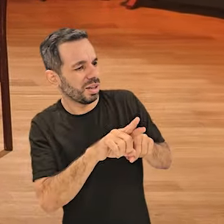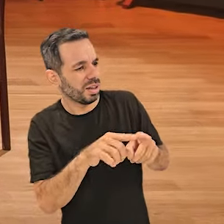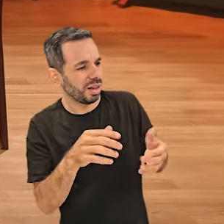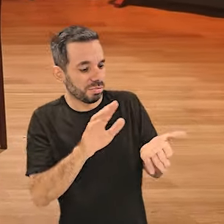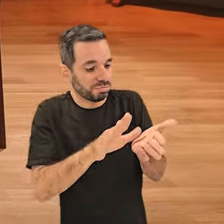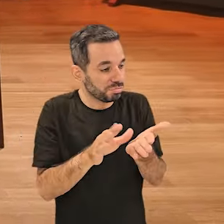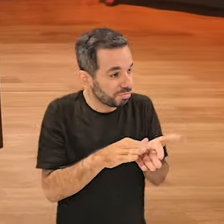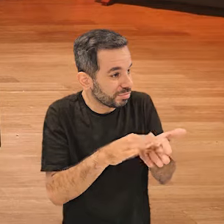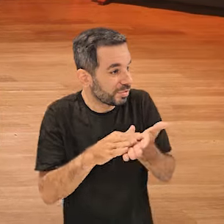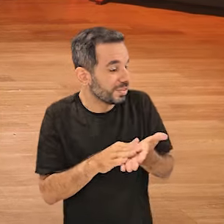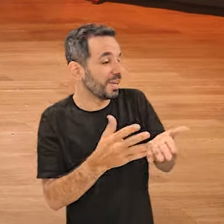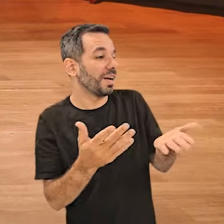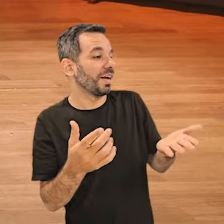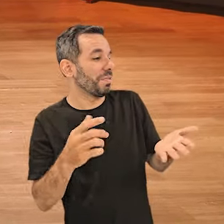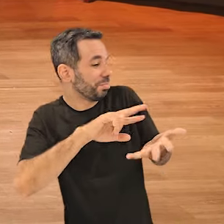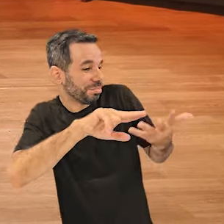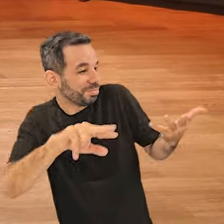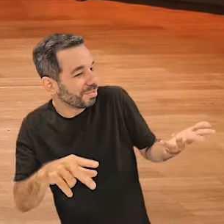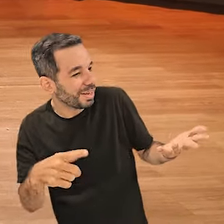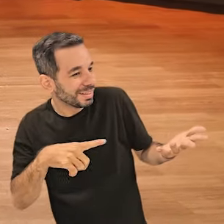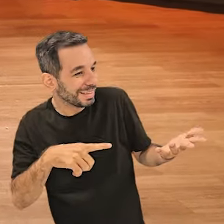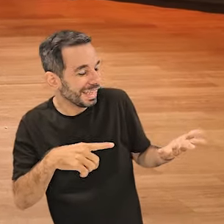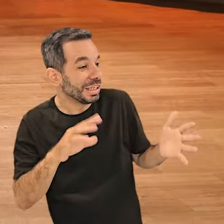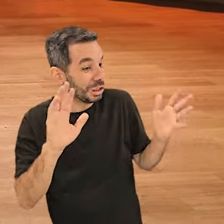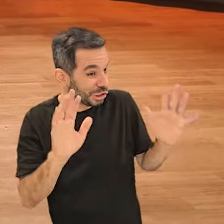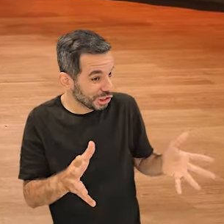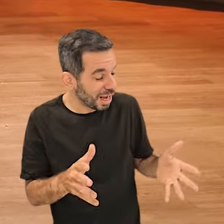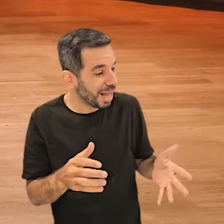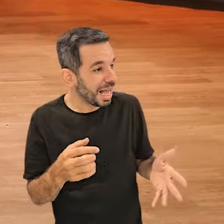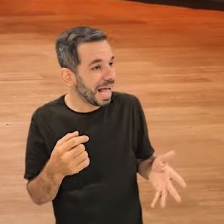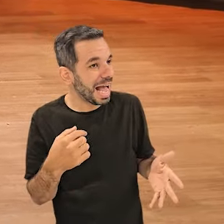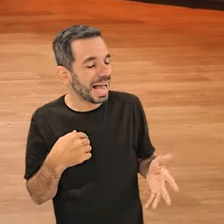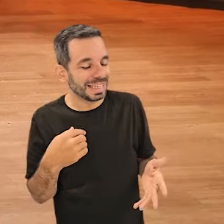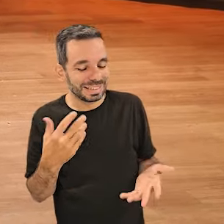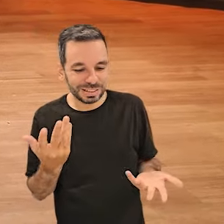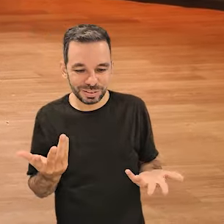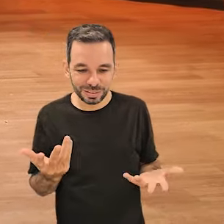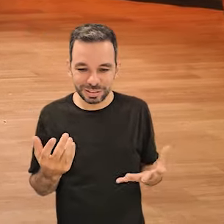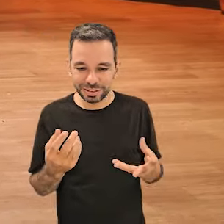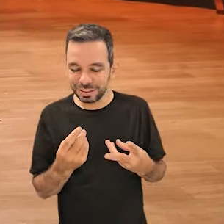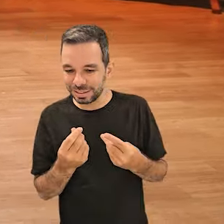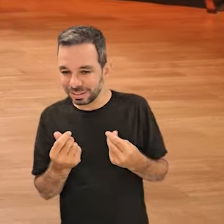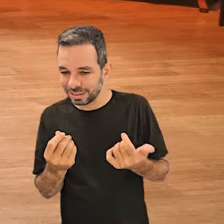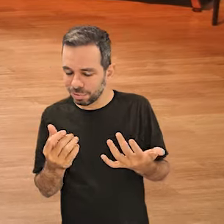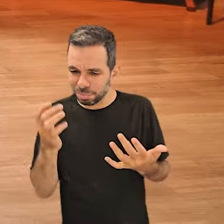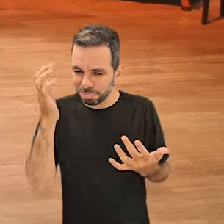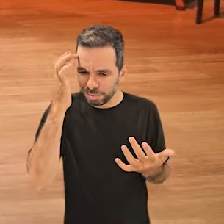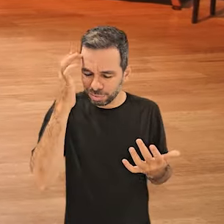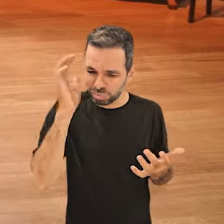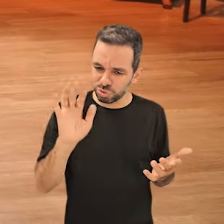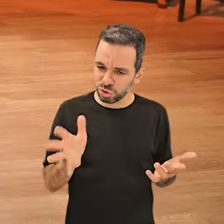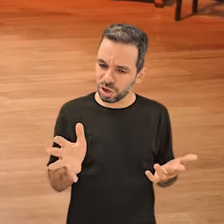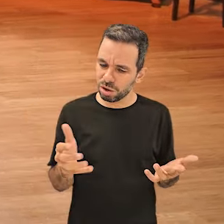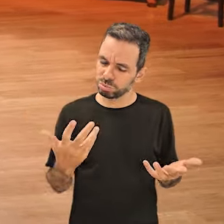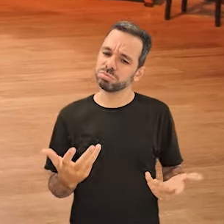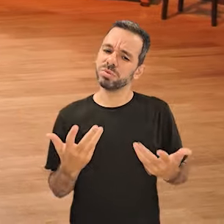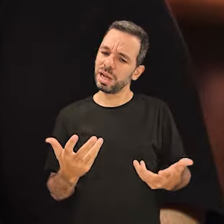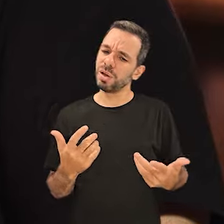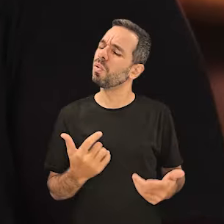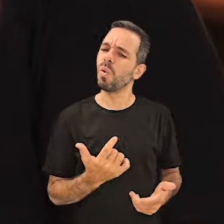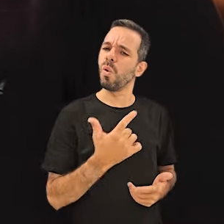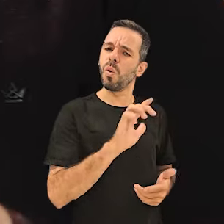A letra ela vem para dar, acho que, vazão numa maturidade pessoal de